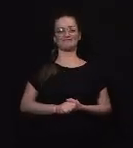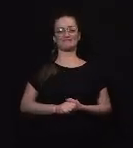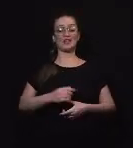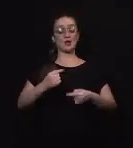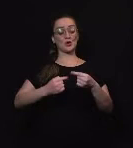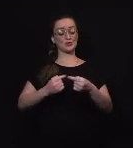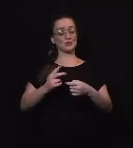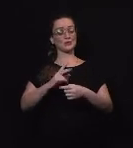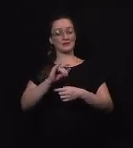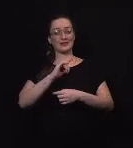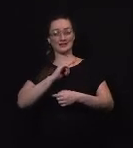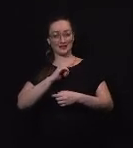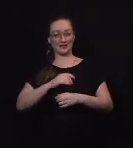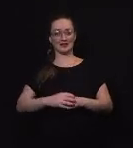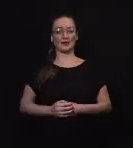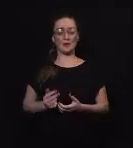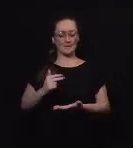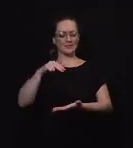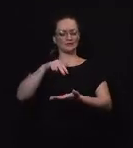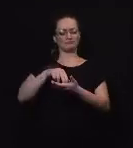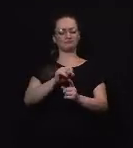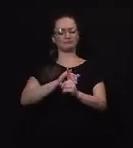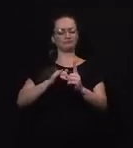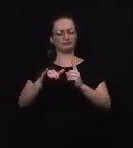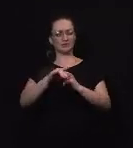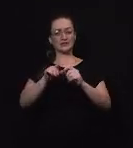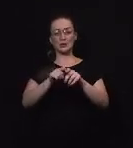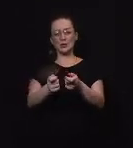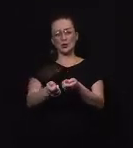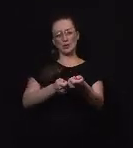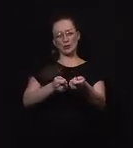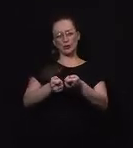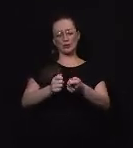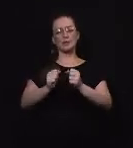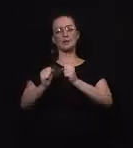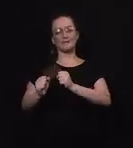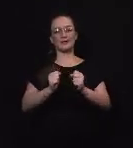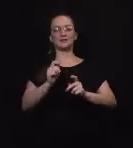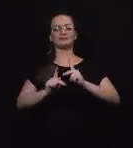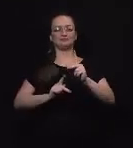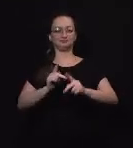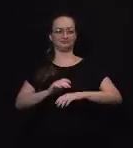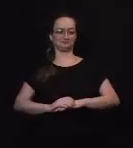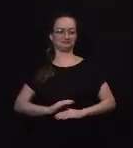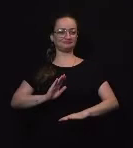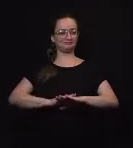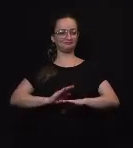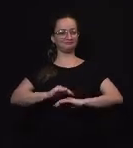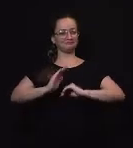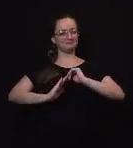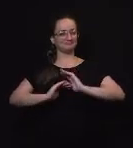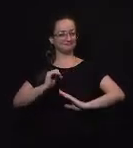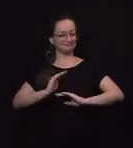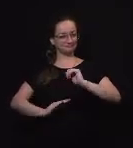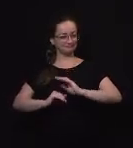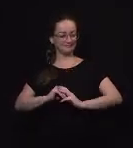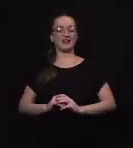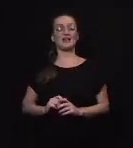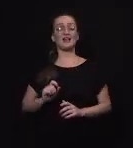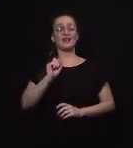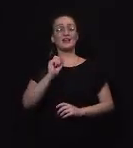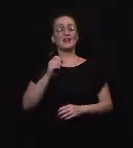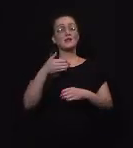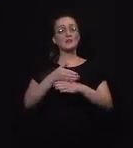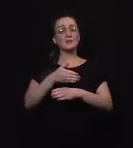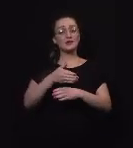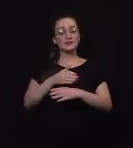sobre protagonismo social e controle do poder público. Para realizar essas atividades, a gente vai contar com a participação